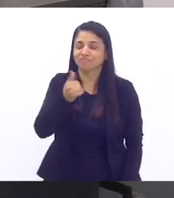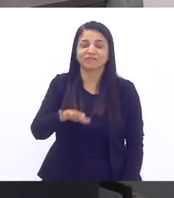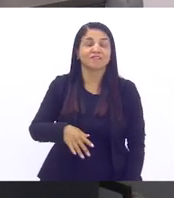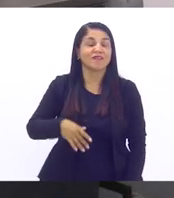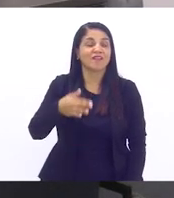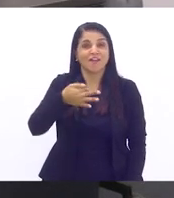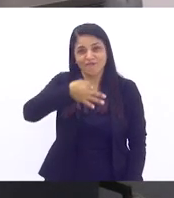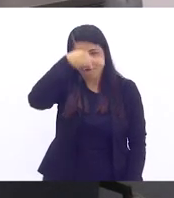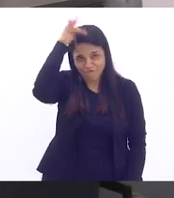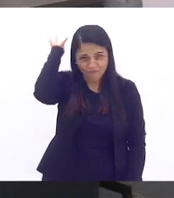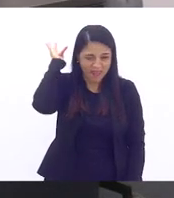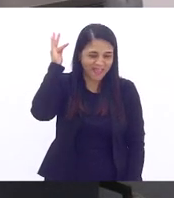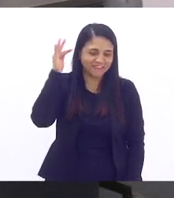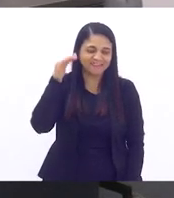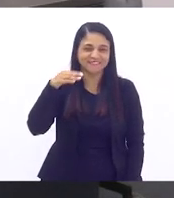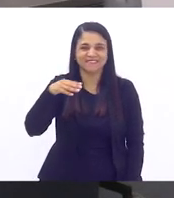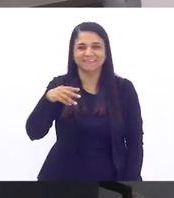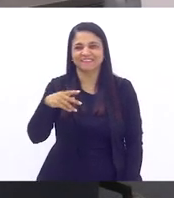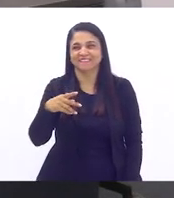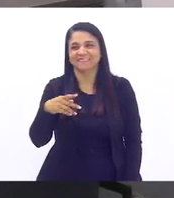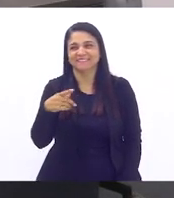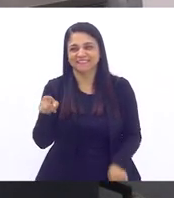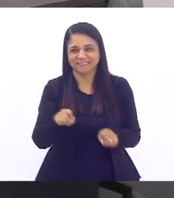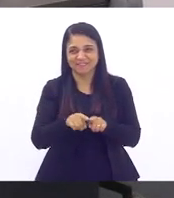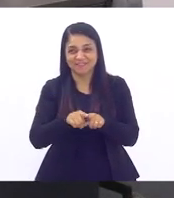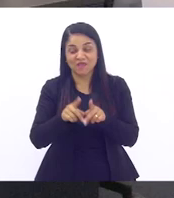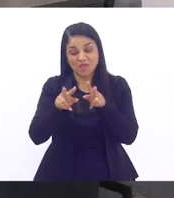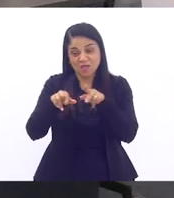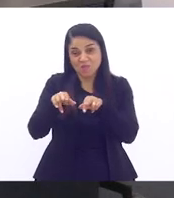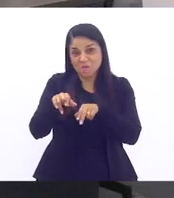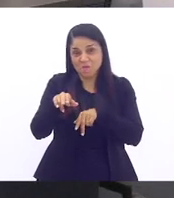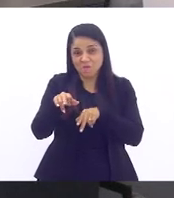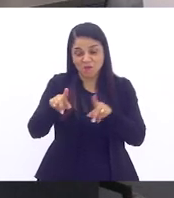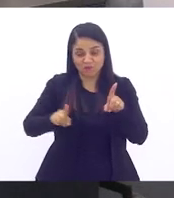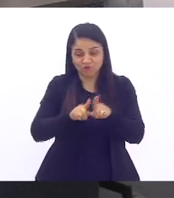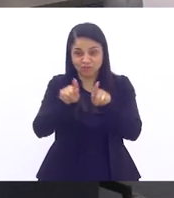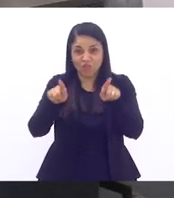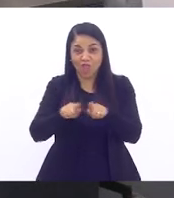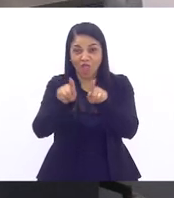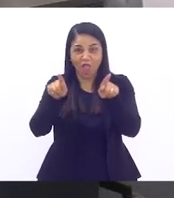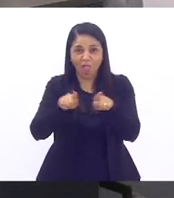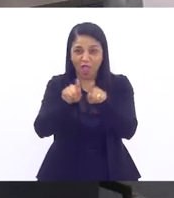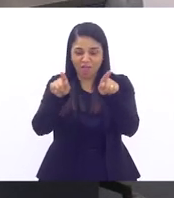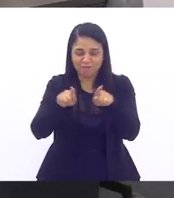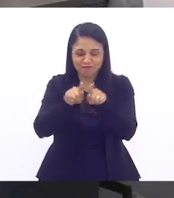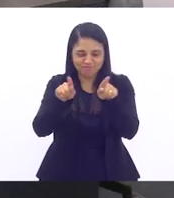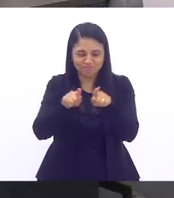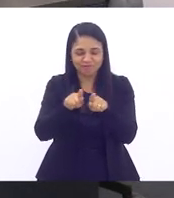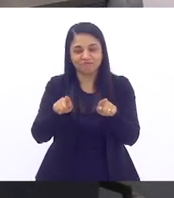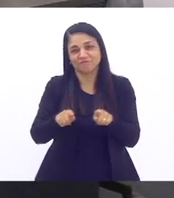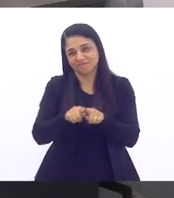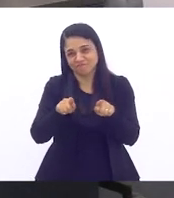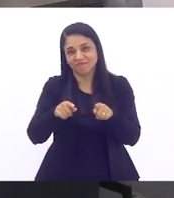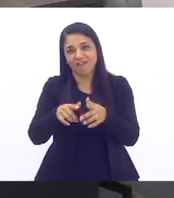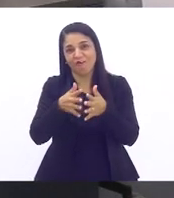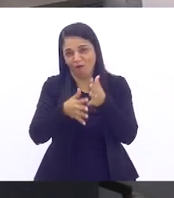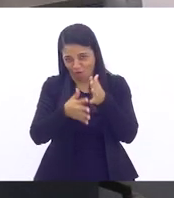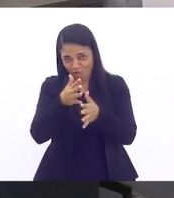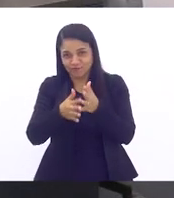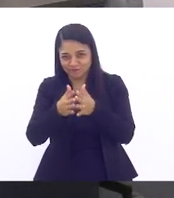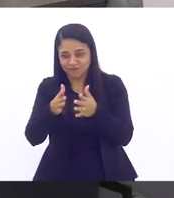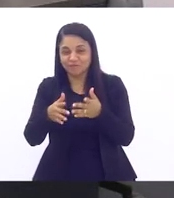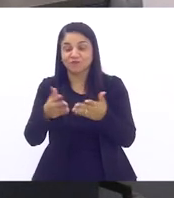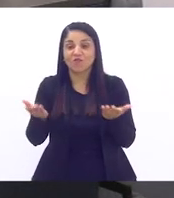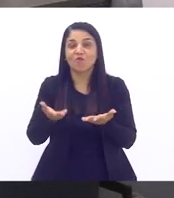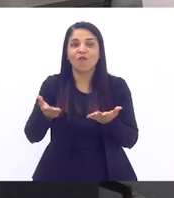eles são iguais é que o deputado Márcio Pacheco é irmão gêmeo do deputado Fred Pacheco só que o deputado Márcio Pacheco